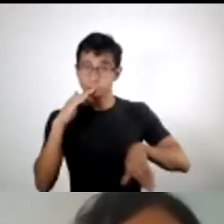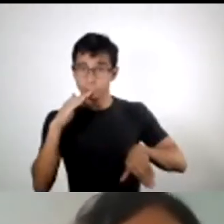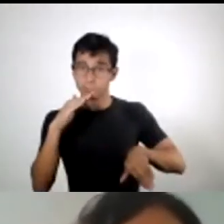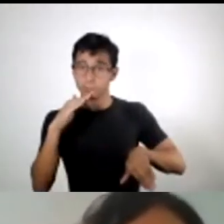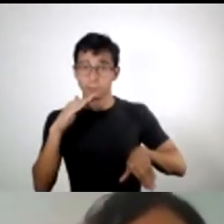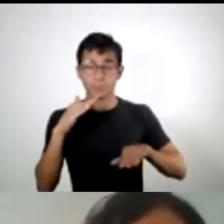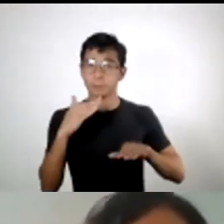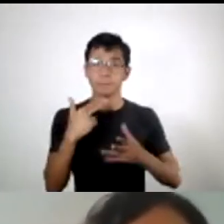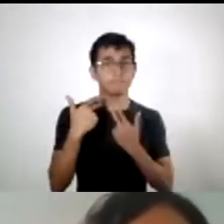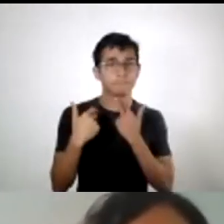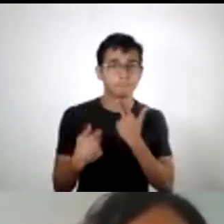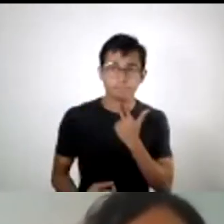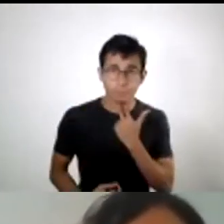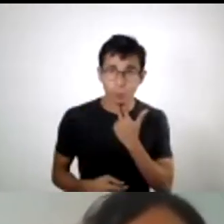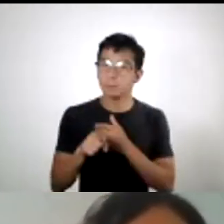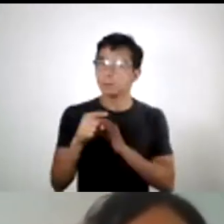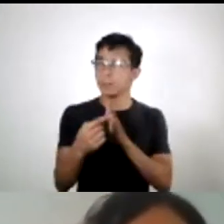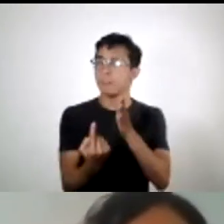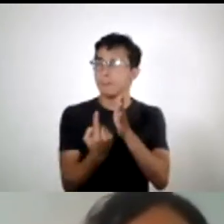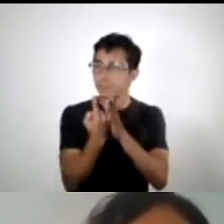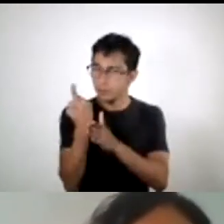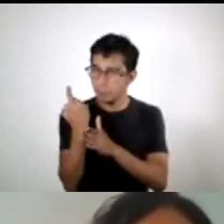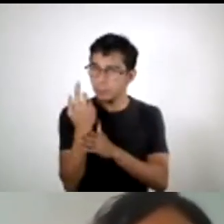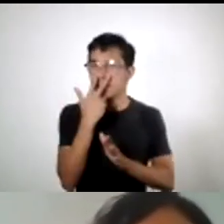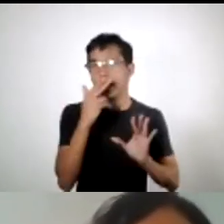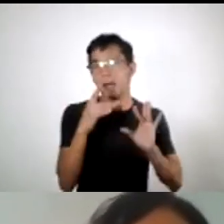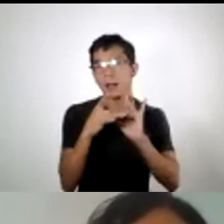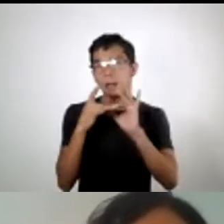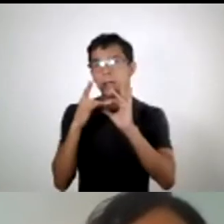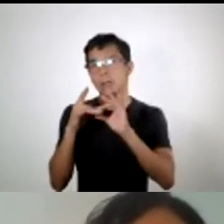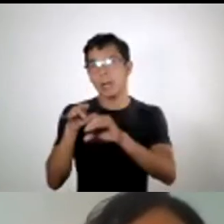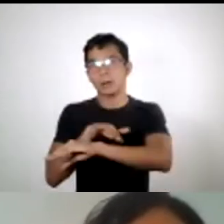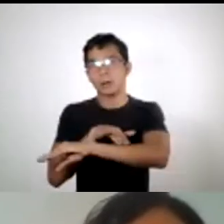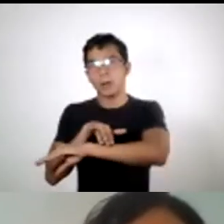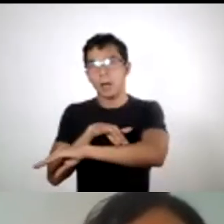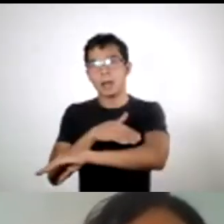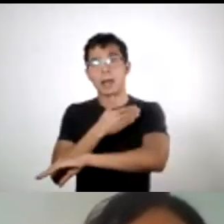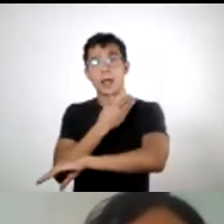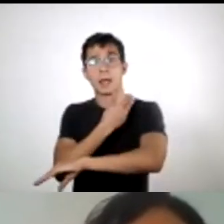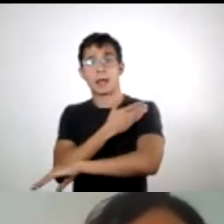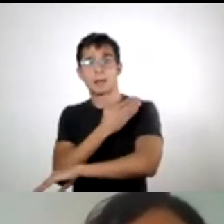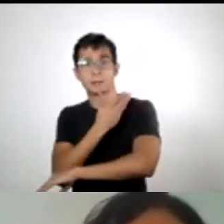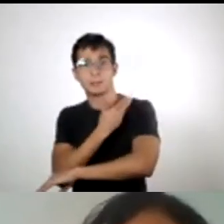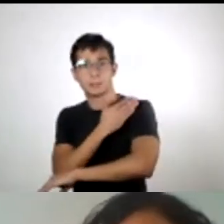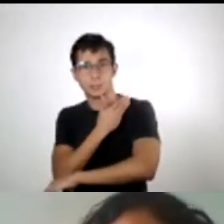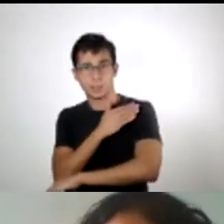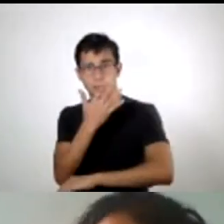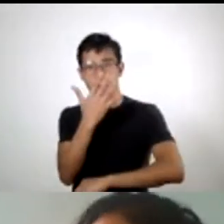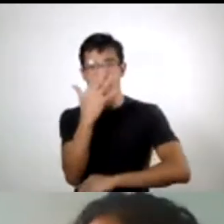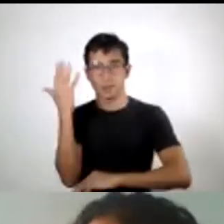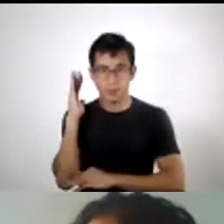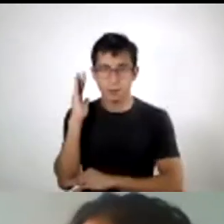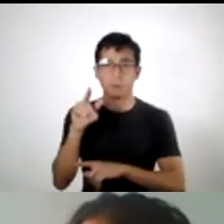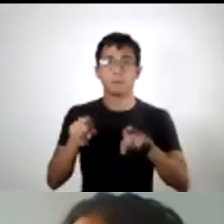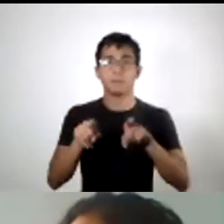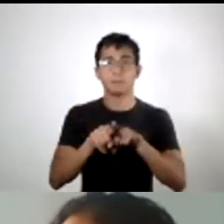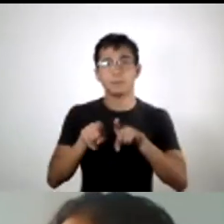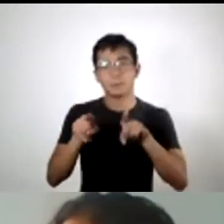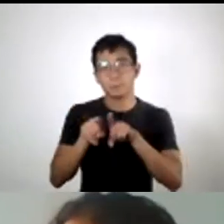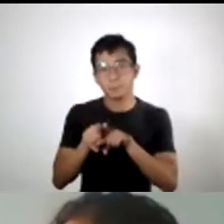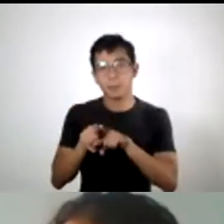essa pergunta sua está muito relacionada com a questão do racismo ambiental, né, ela está muito relacionada com a questão